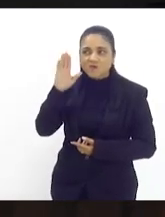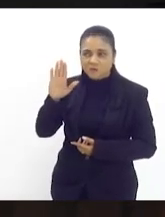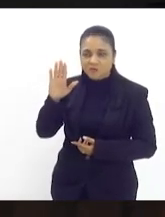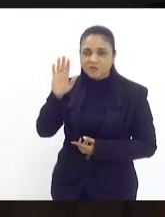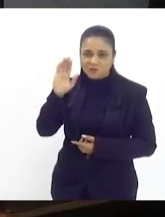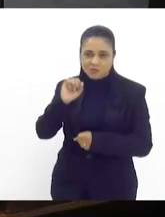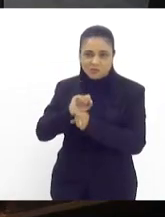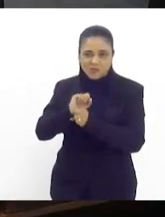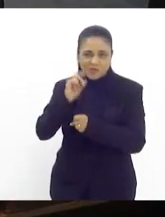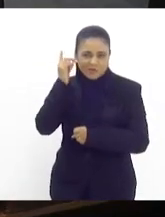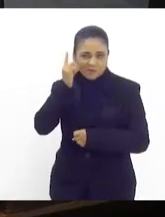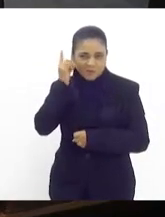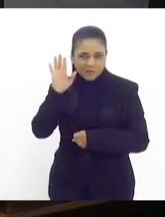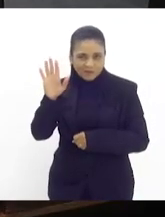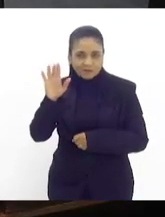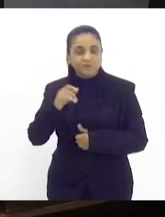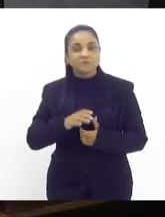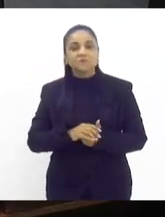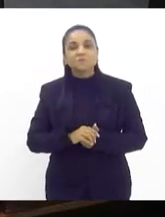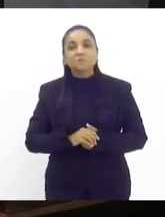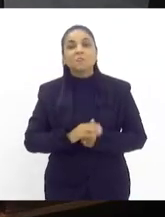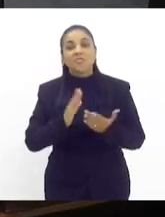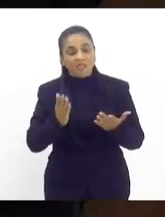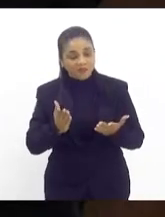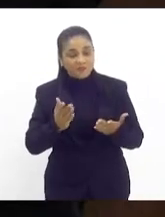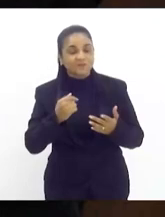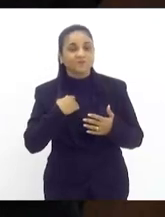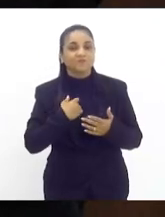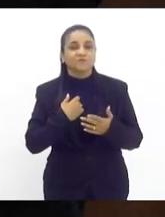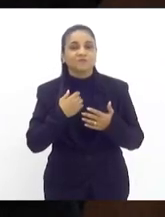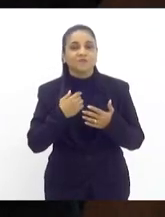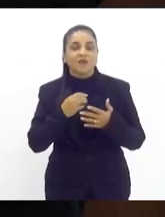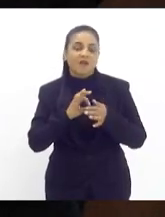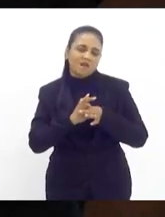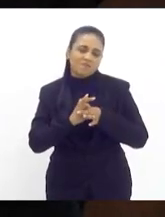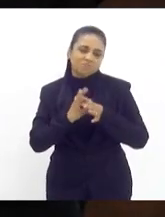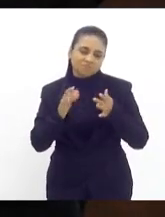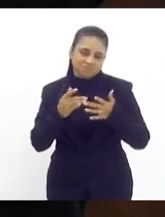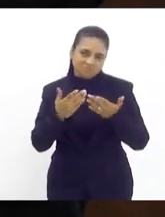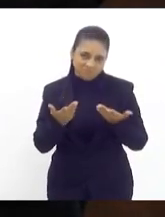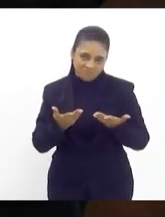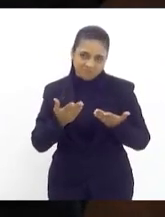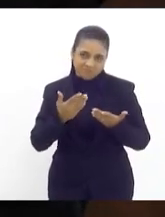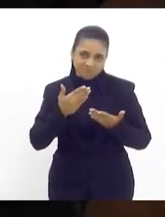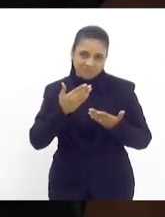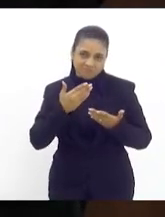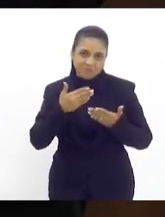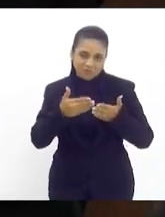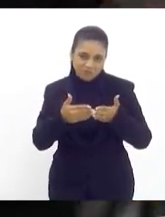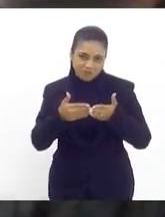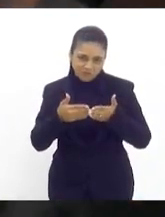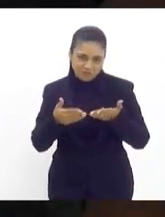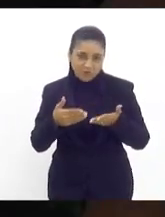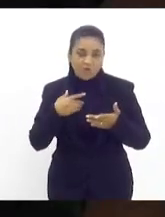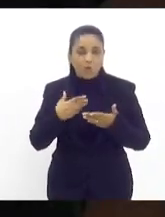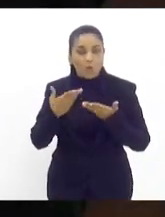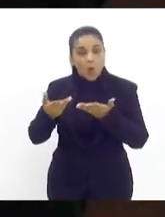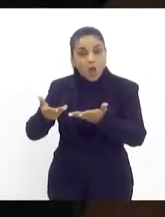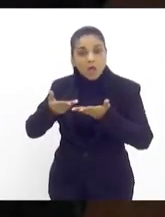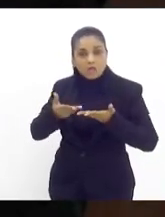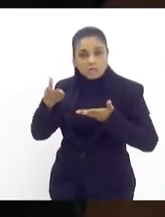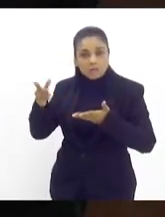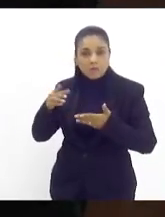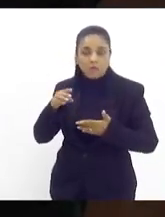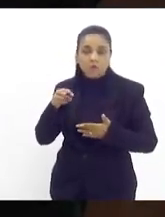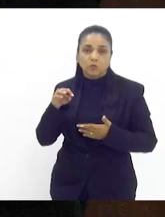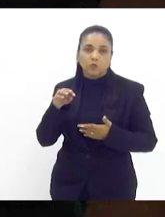minuto. Ok. Presidente, eu queria que o senhor abrisse uma excepcionalidade. Eu vou receber o vice-governador Tiago Pampolha em Duque